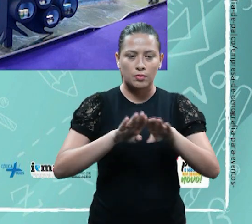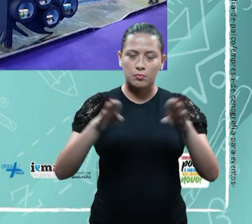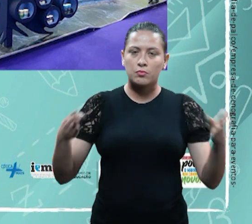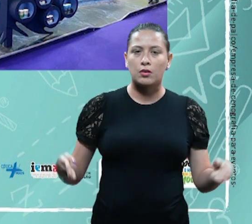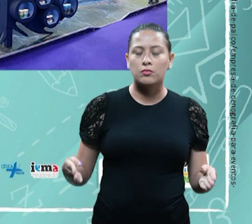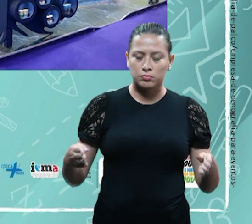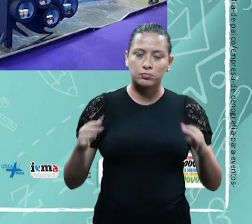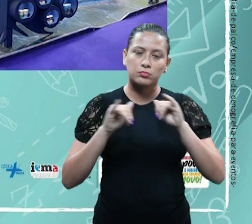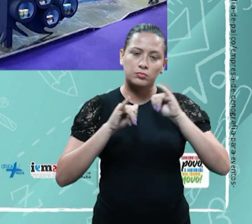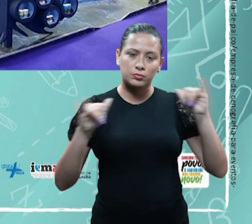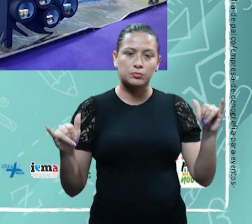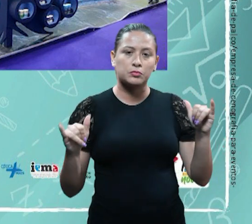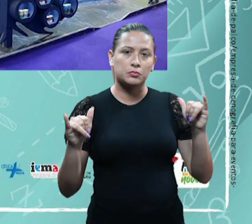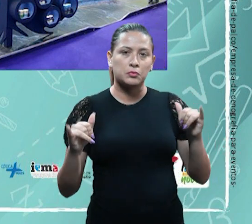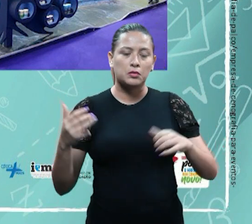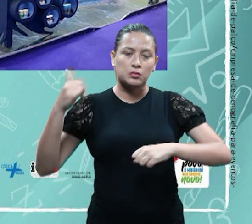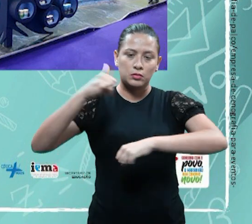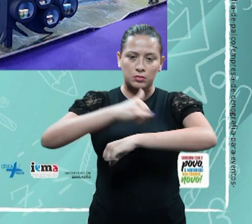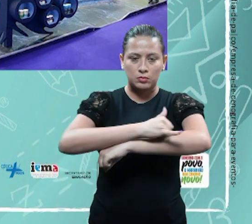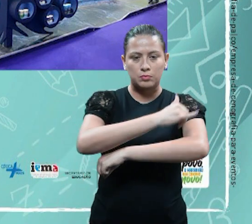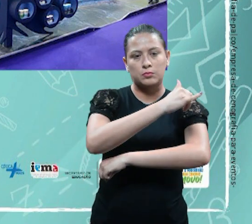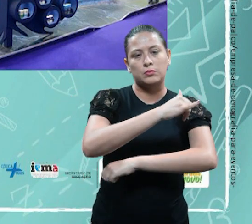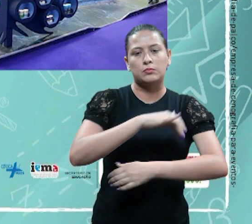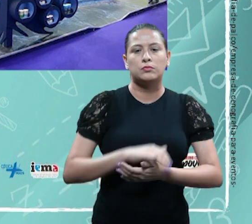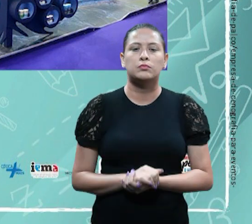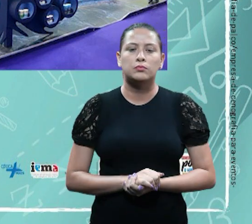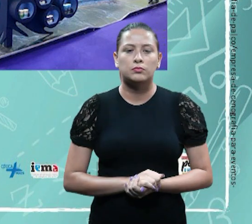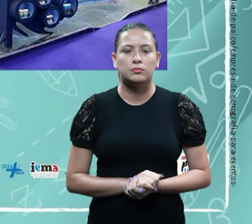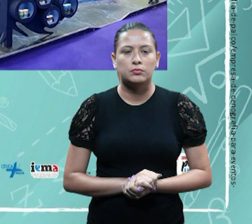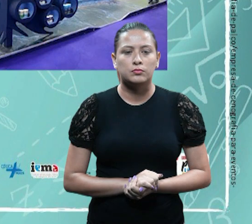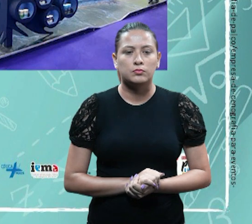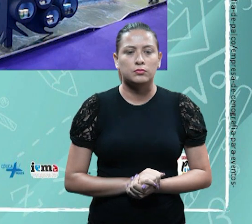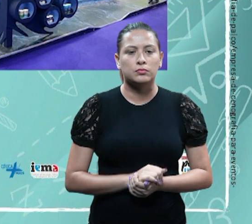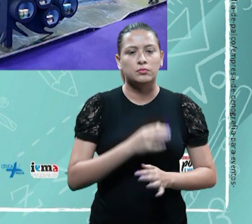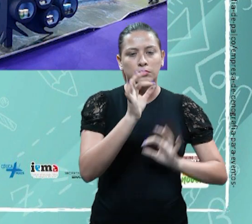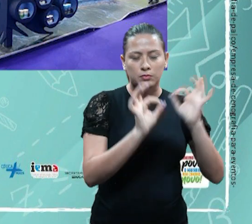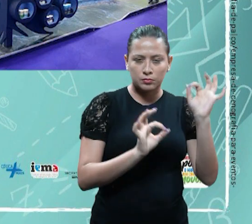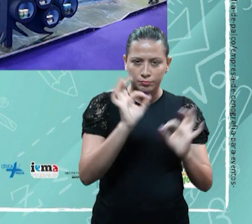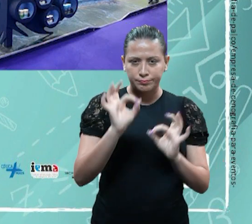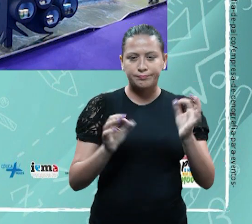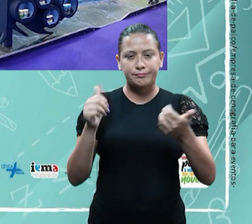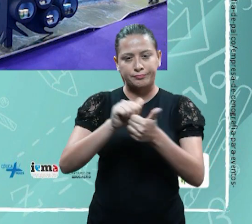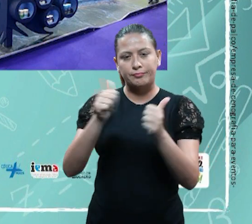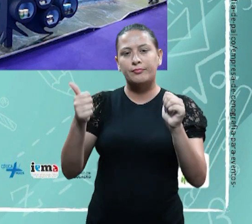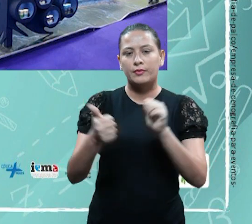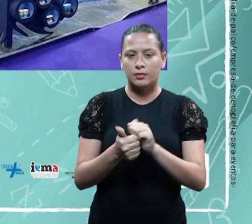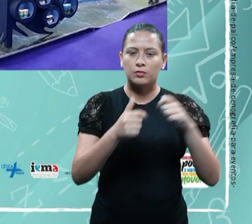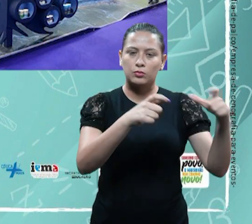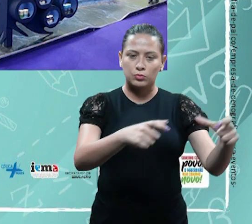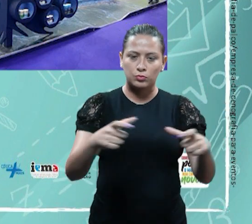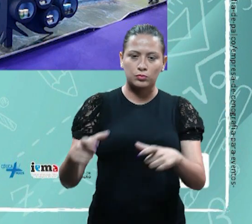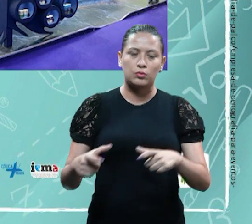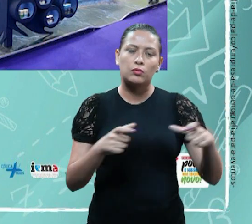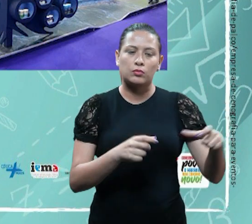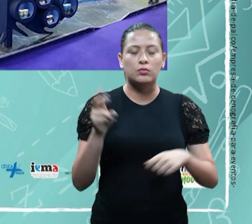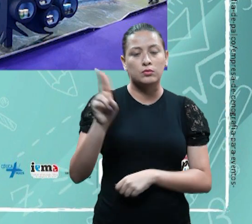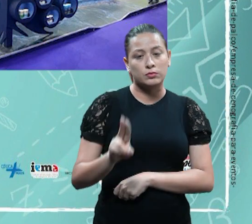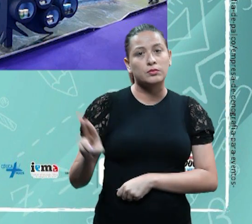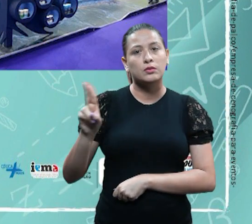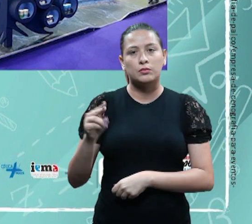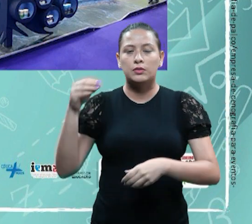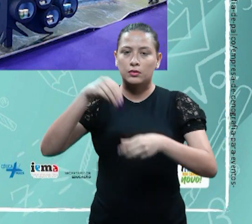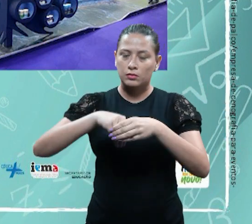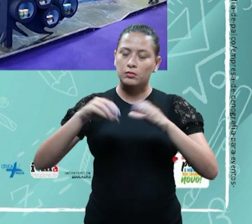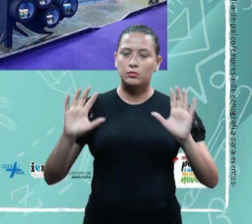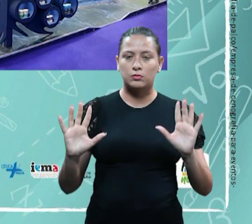boxes de informações em aeroporto, essa preparação e a adequação de todas essas dependências que serão utilizadas